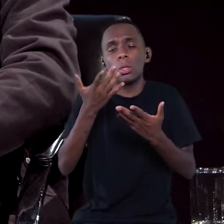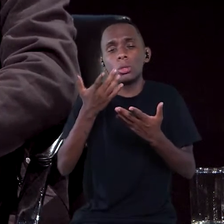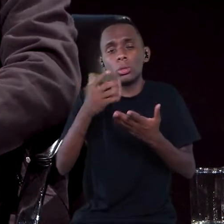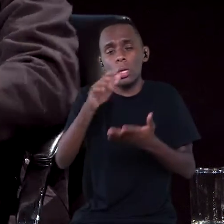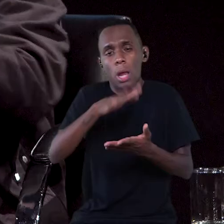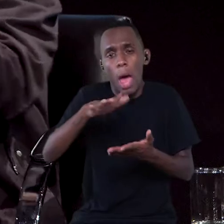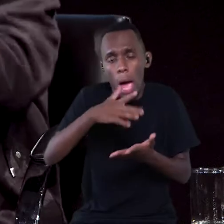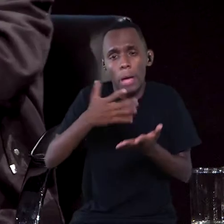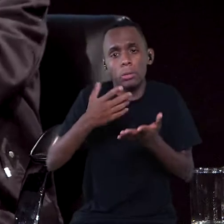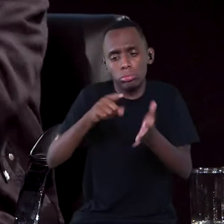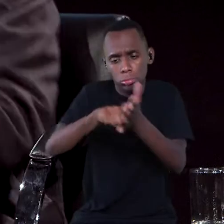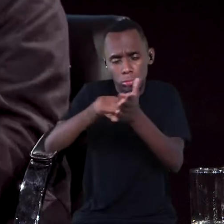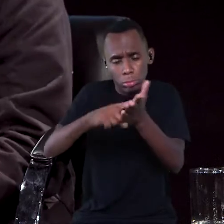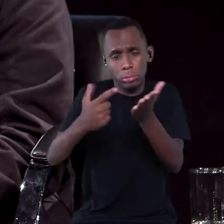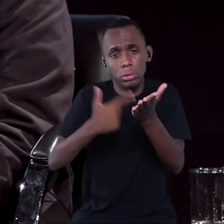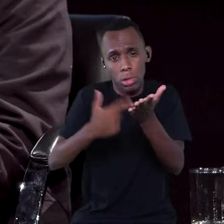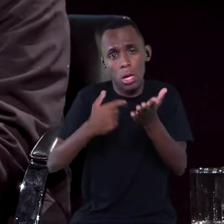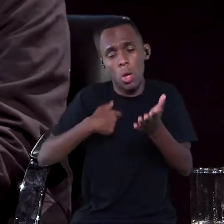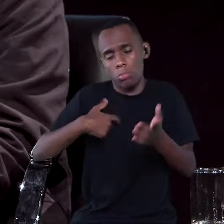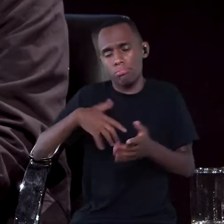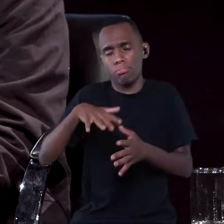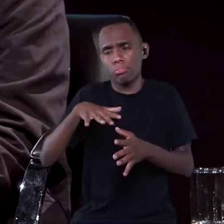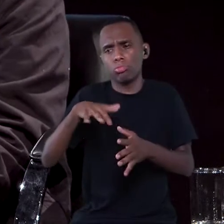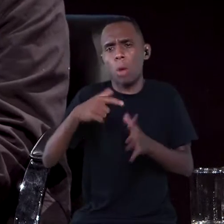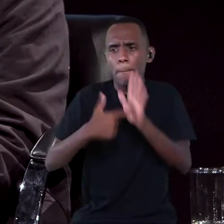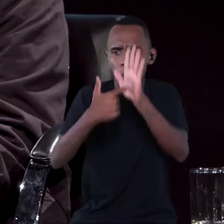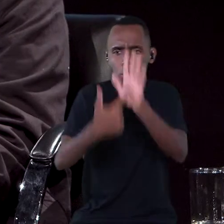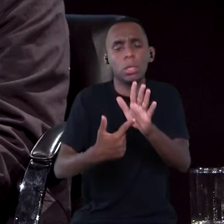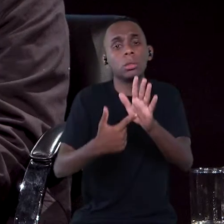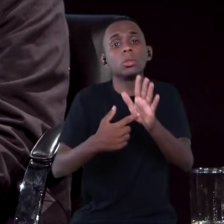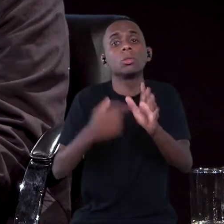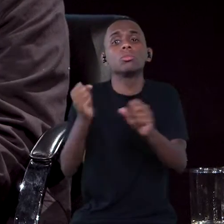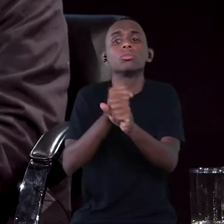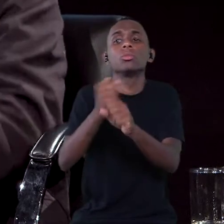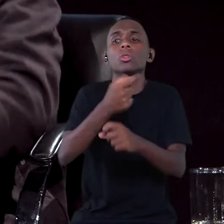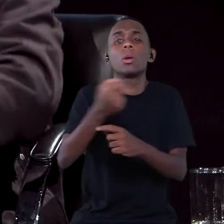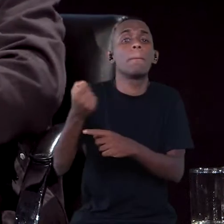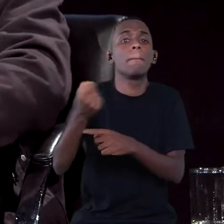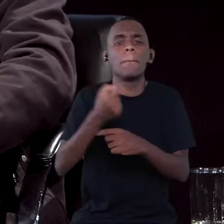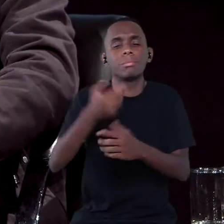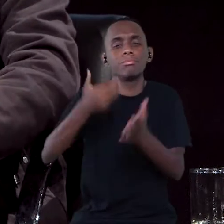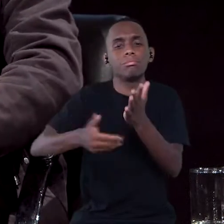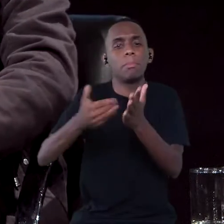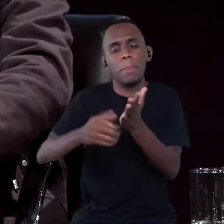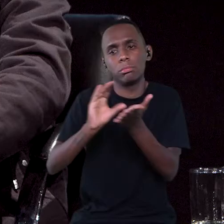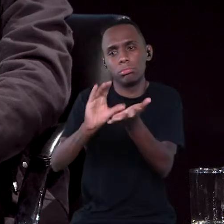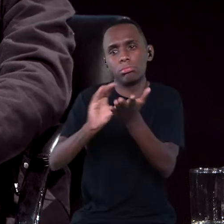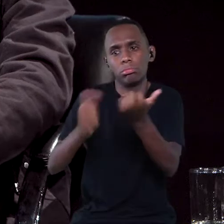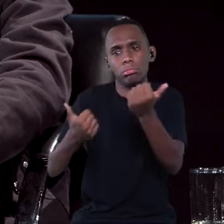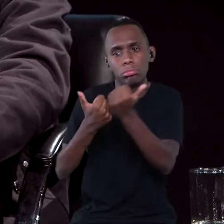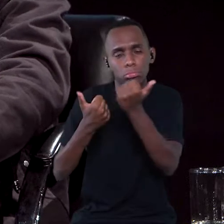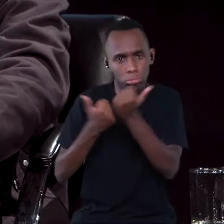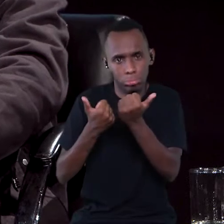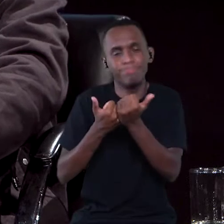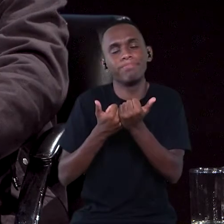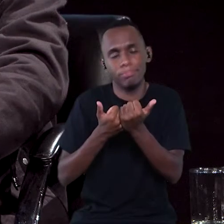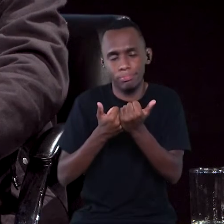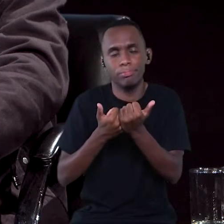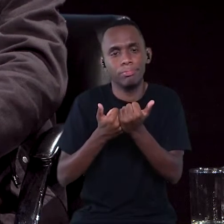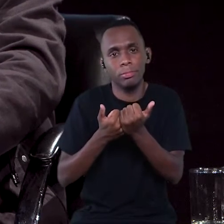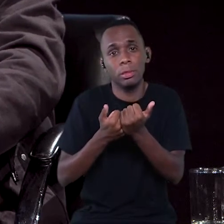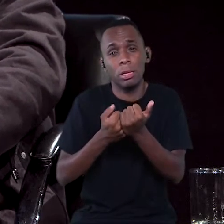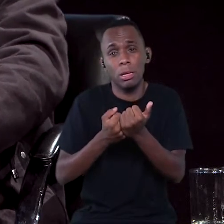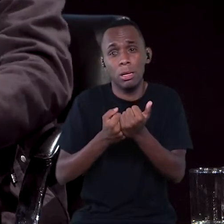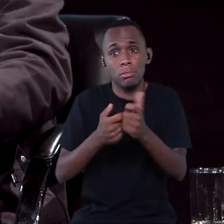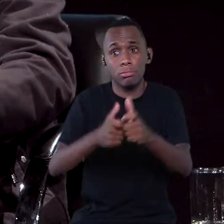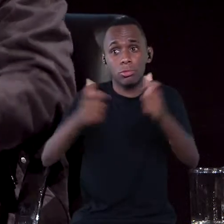literários, e aqui eu faço uma chamada para a nossa área, né? Você tem, no início dos anos 2000, uma grande perda de recursos e de investimento. Então,